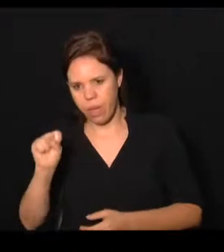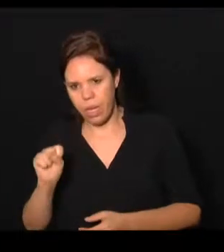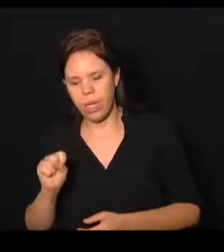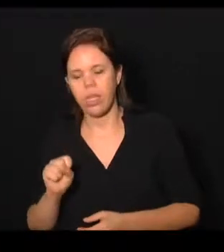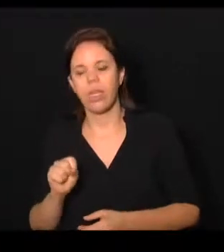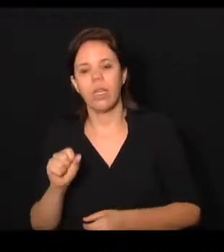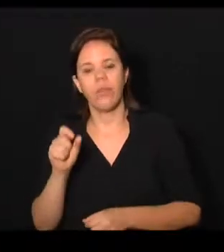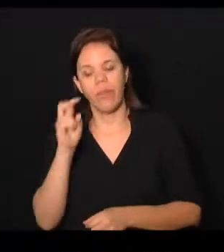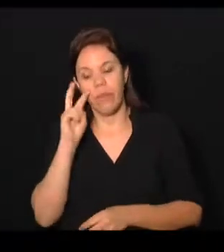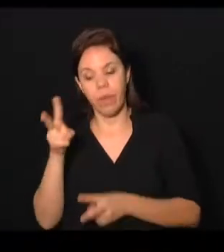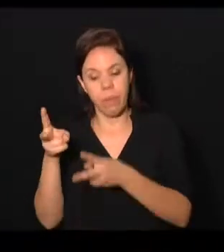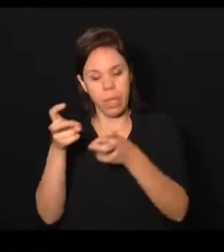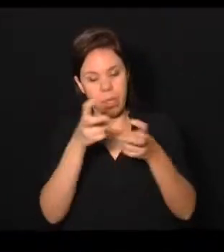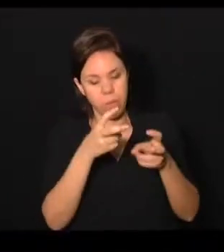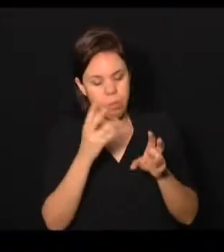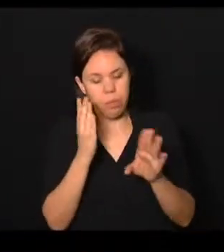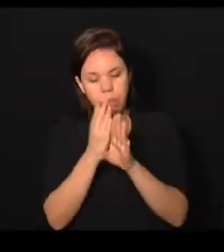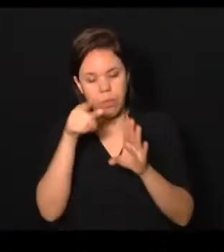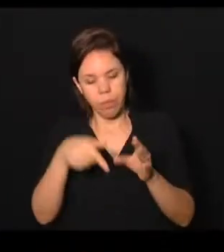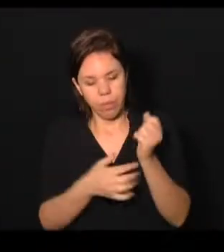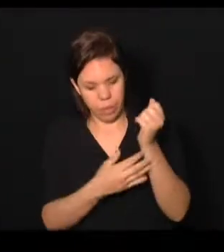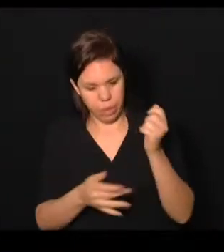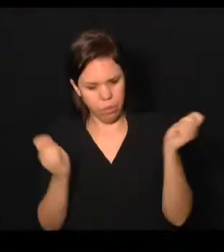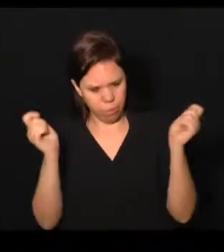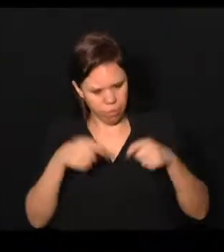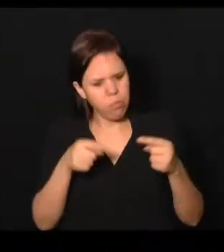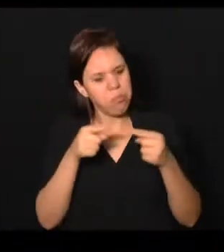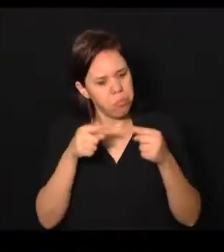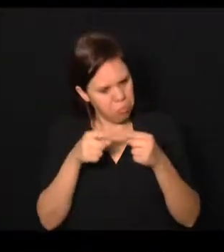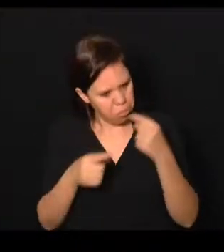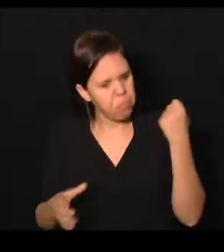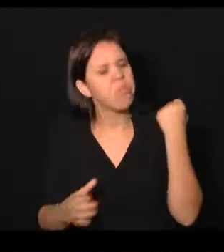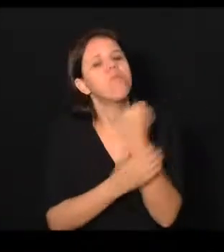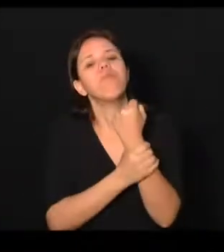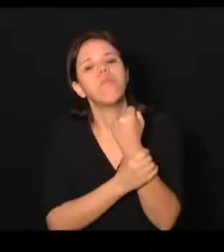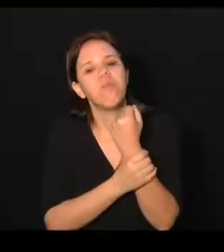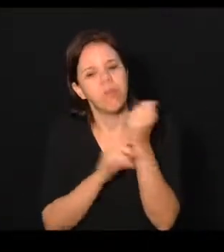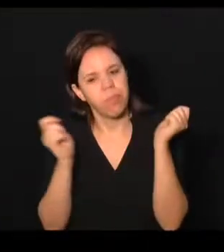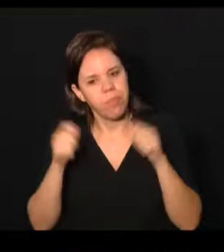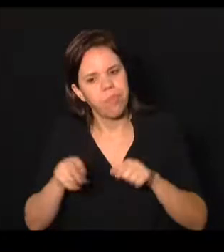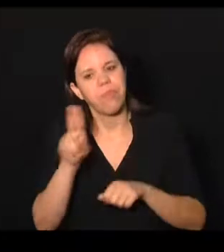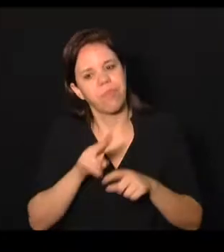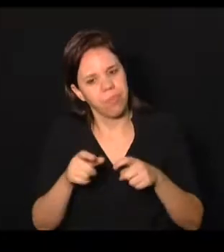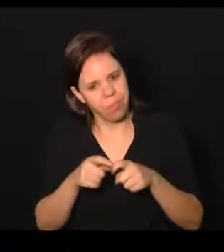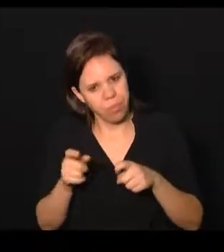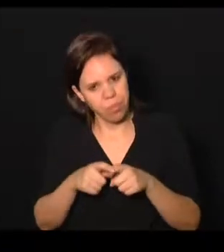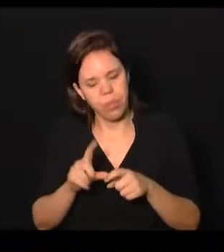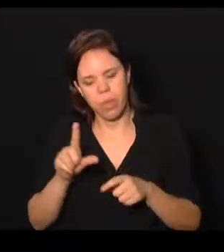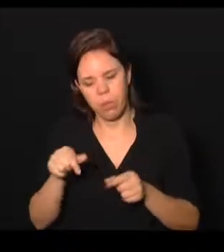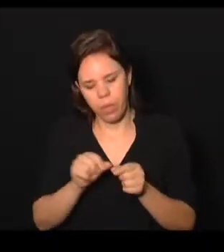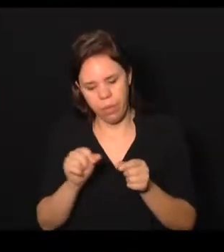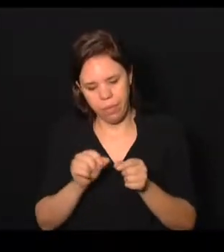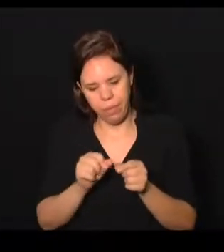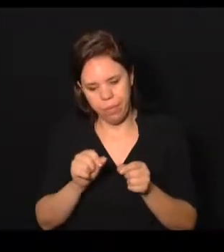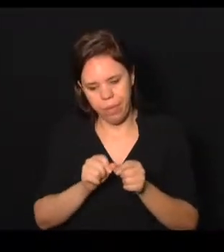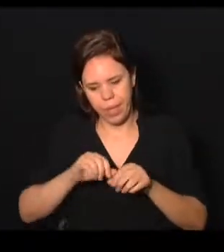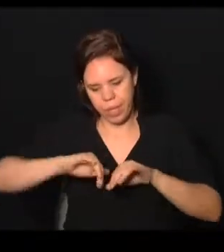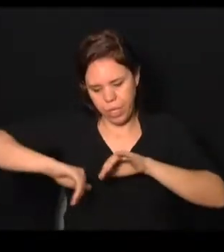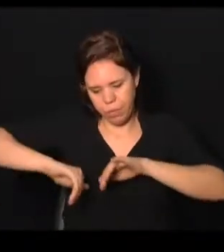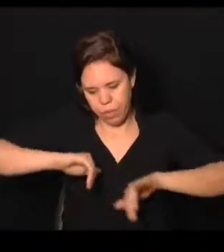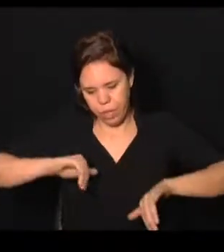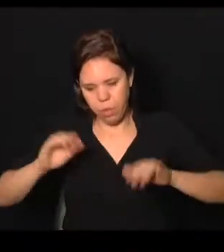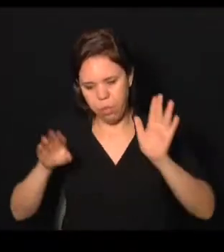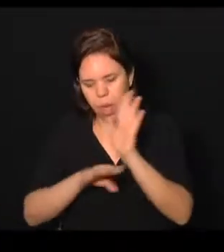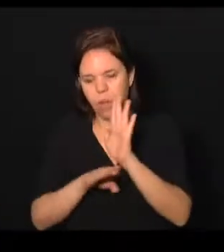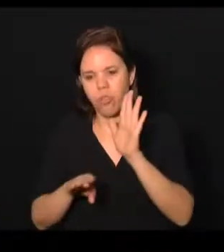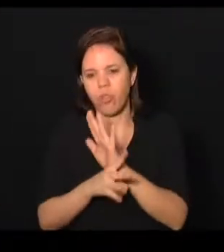sangue medicamente utilizável e seguro. Então, ela faz depois esse fracionamento, que eu expliquei que para ajudar pelo menos 4